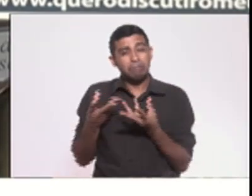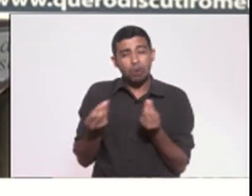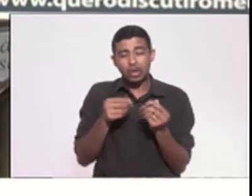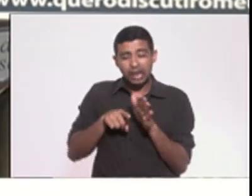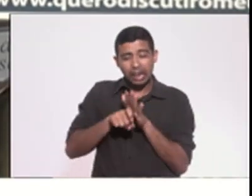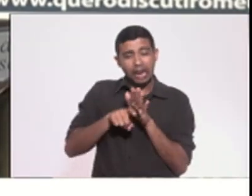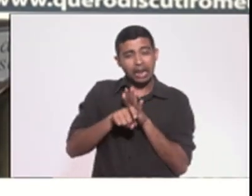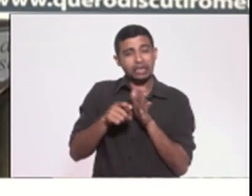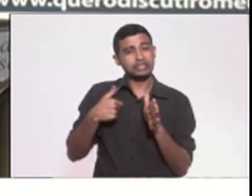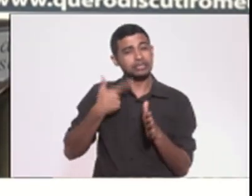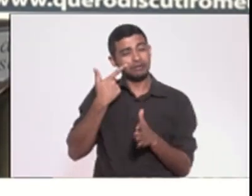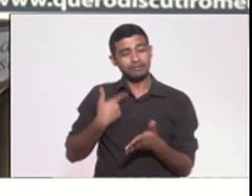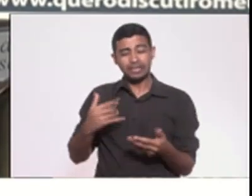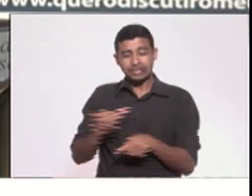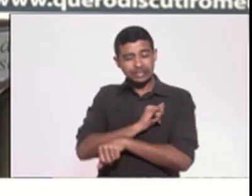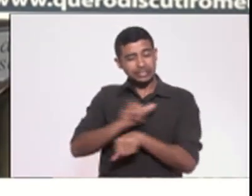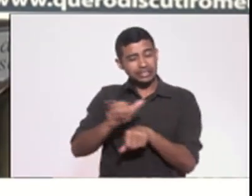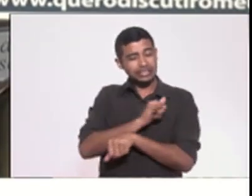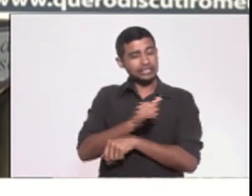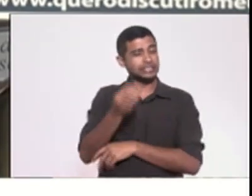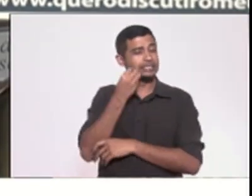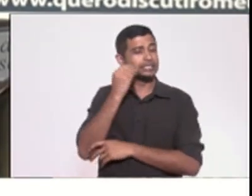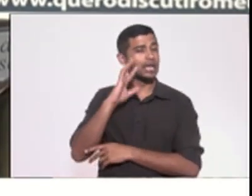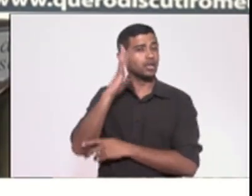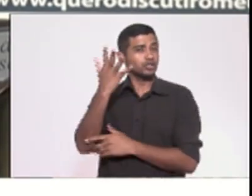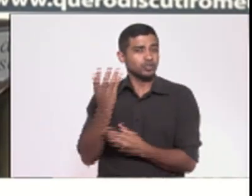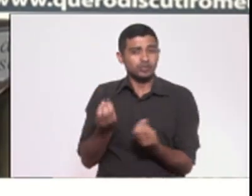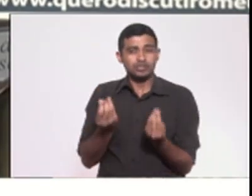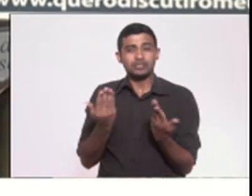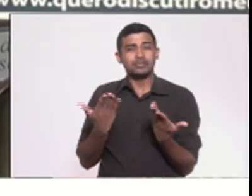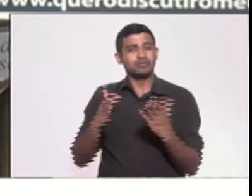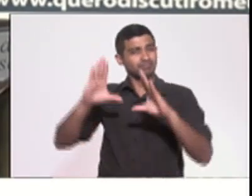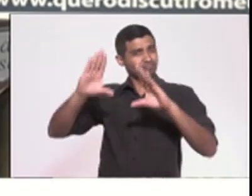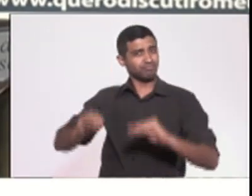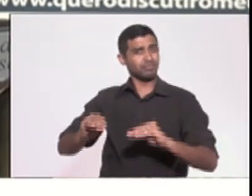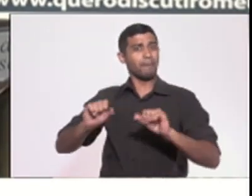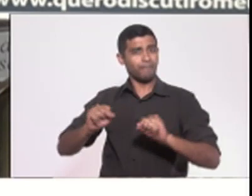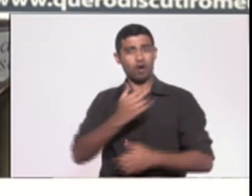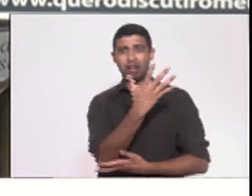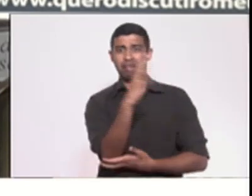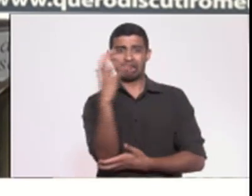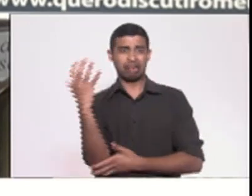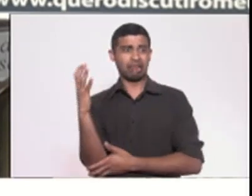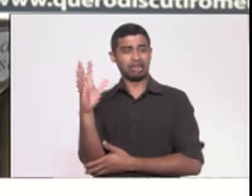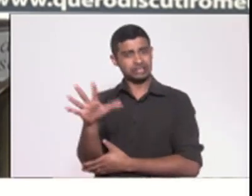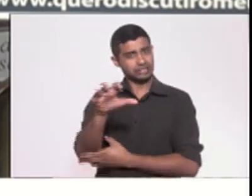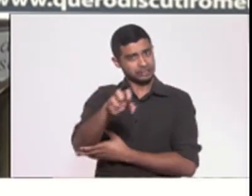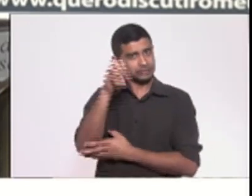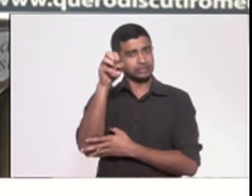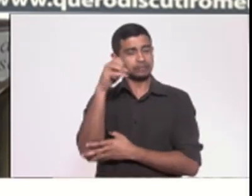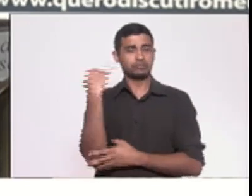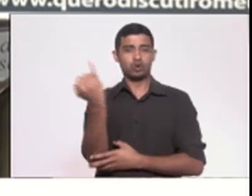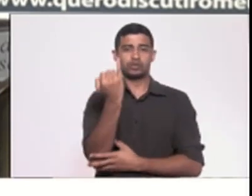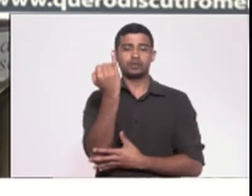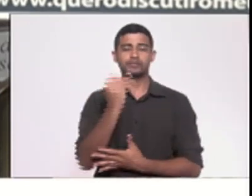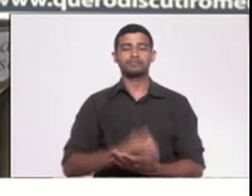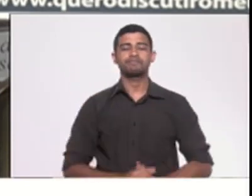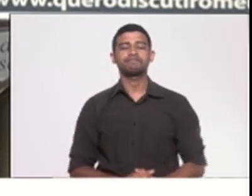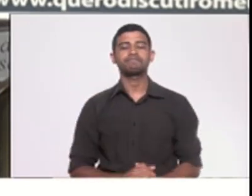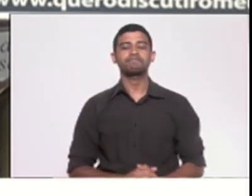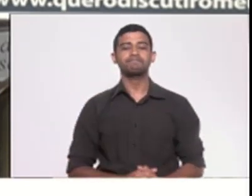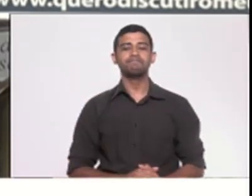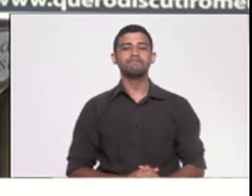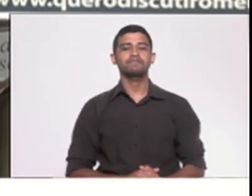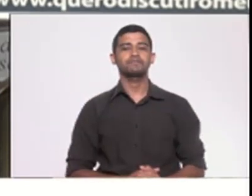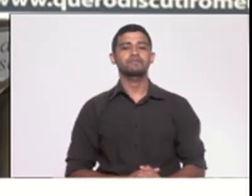Então, achar uma alternativa biológica seria aí uma redução de impacto ambiental e de saúde muito importante.